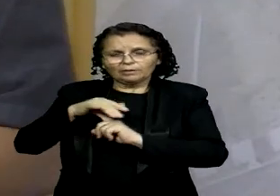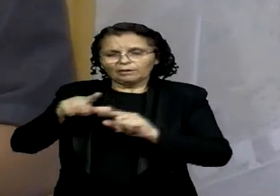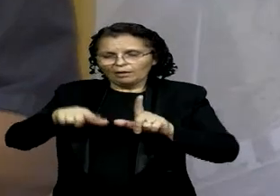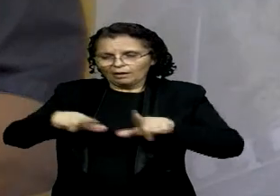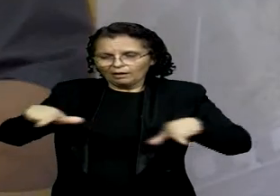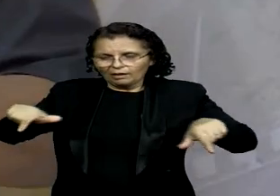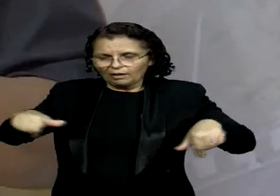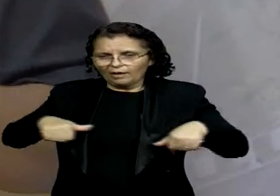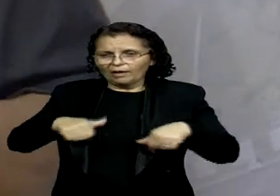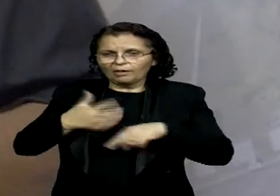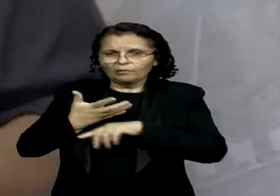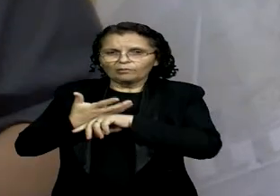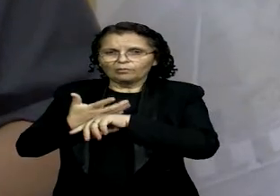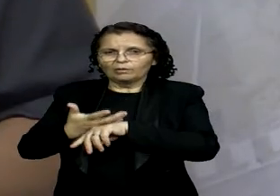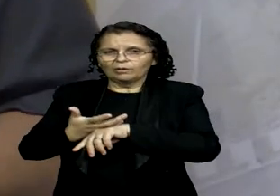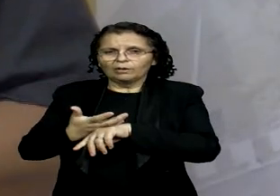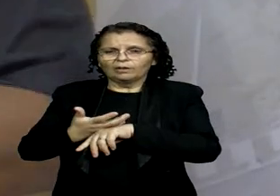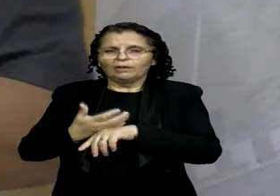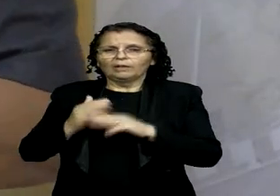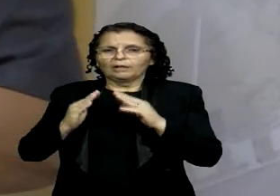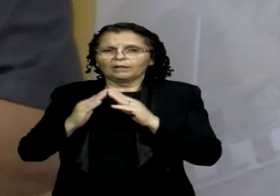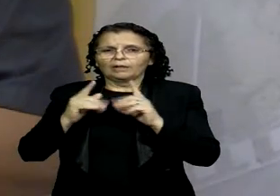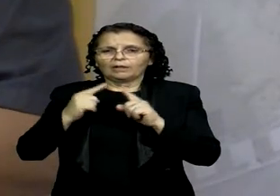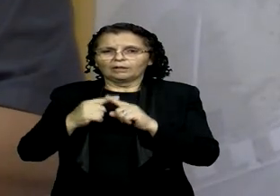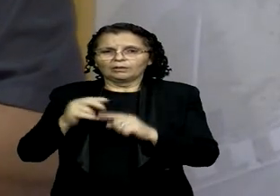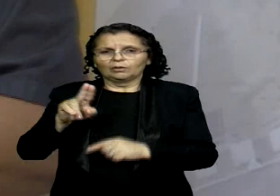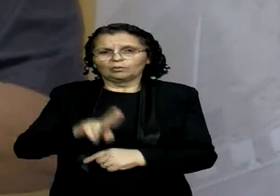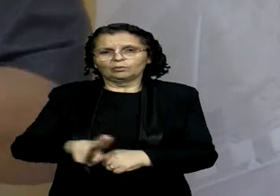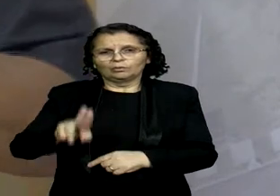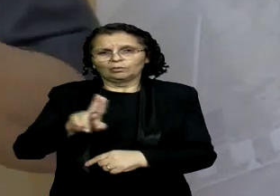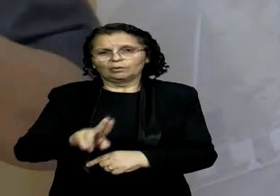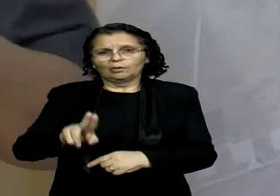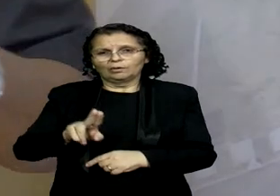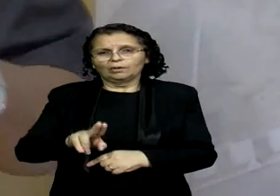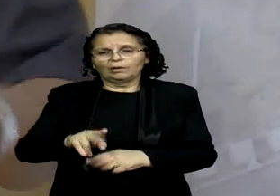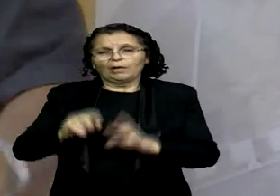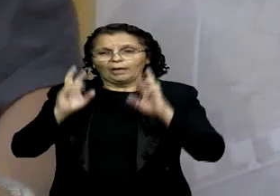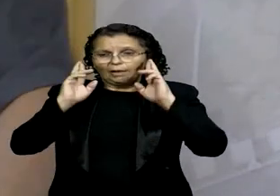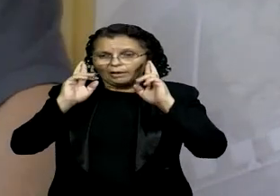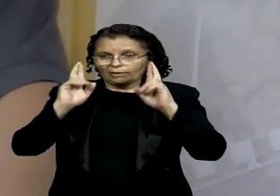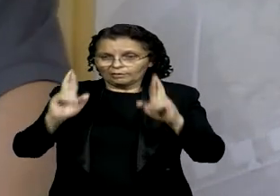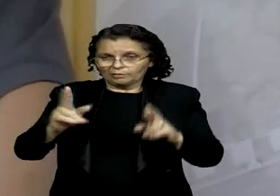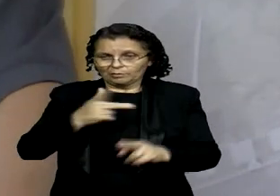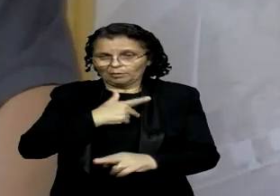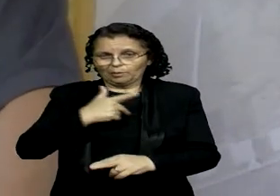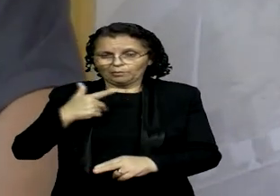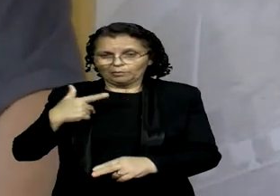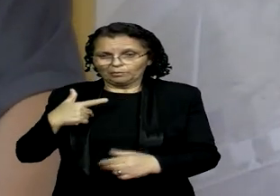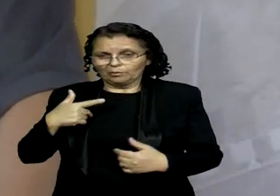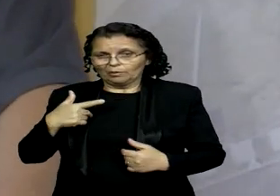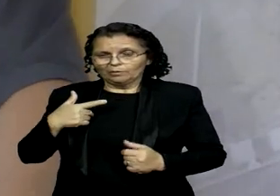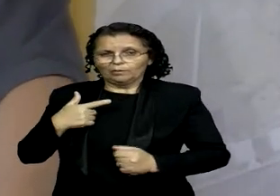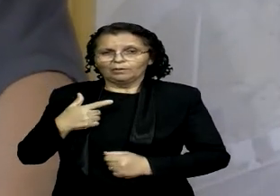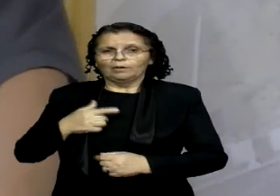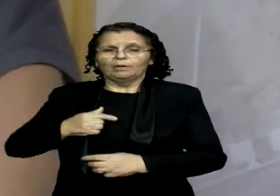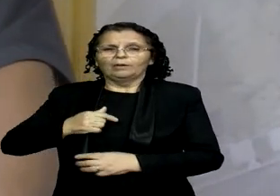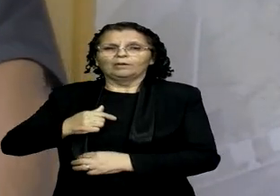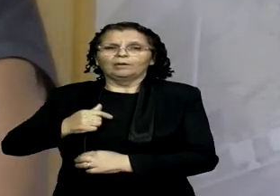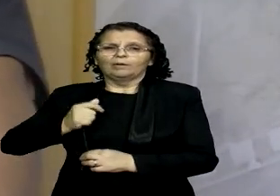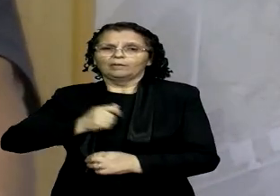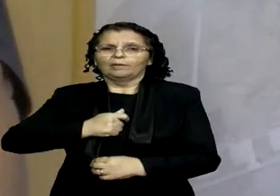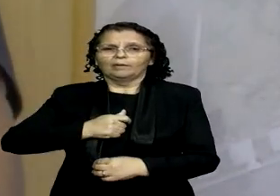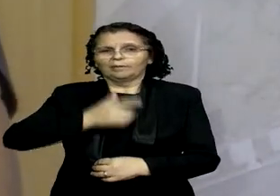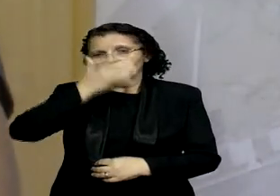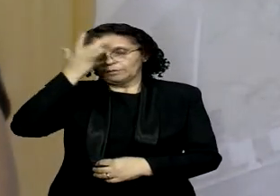vazio, que a igreja usa, que eu não tenho nada contra, respeito muito o pastor de lá, que agora me fugiu o nome, mas é uma pessoa